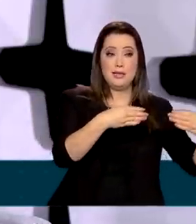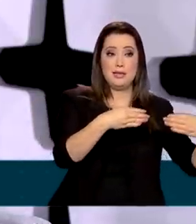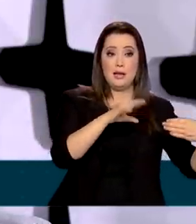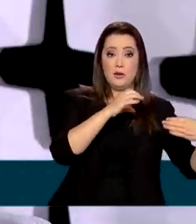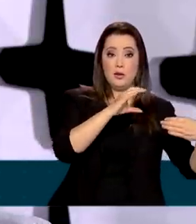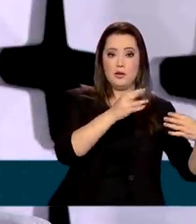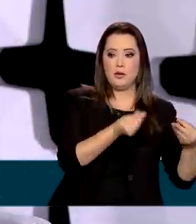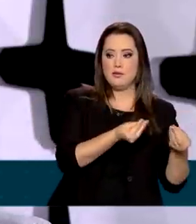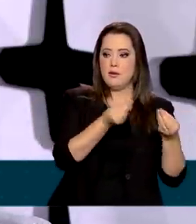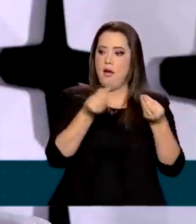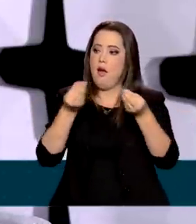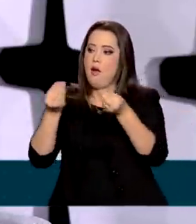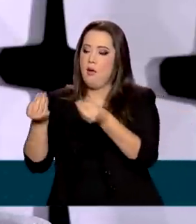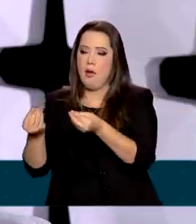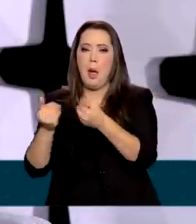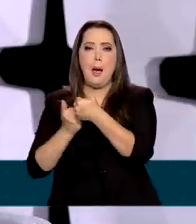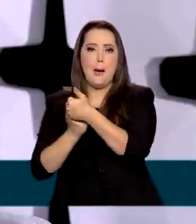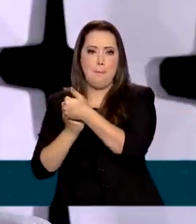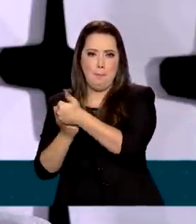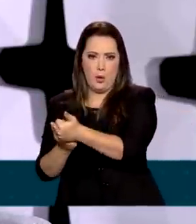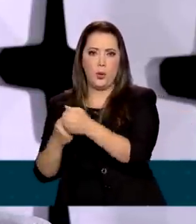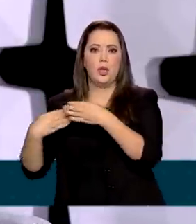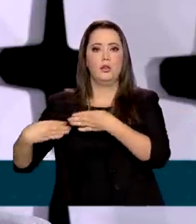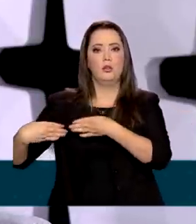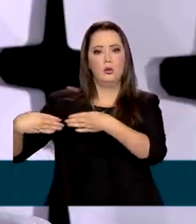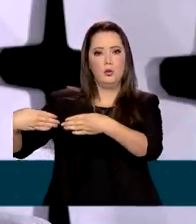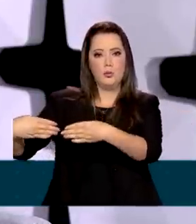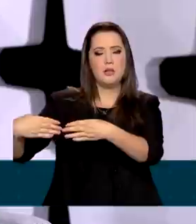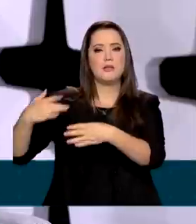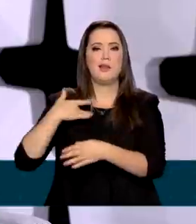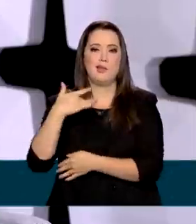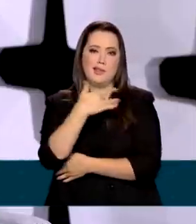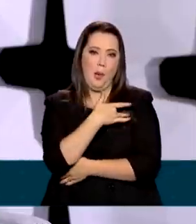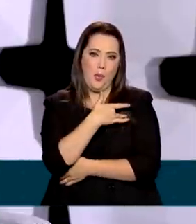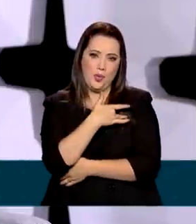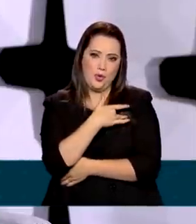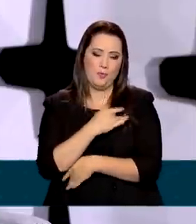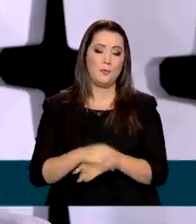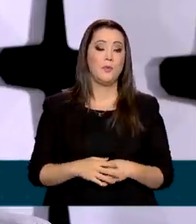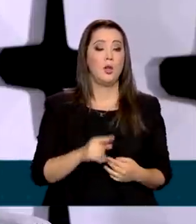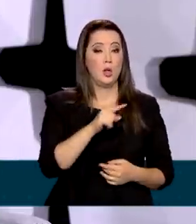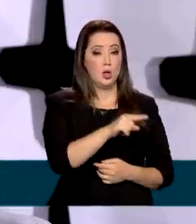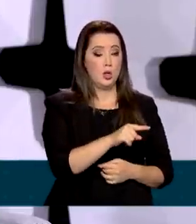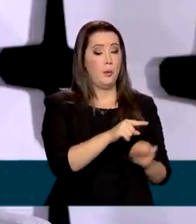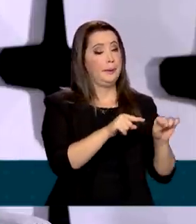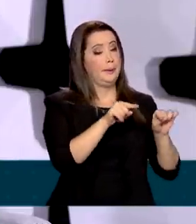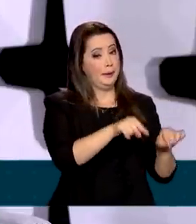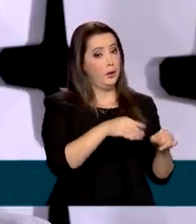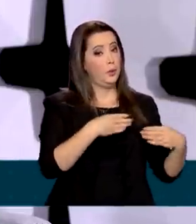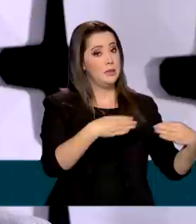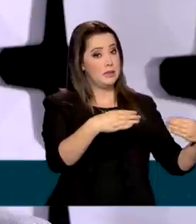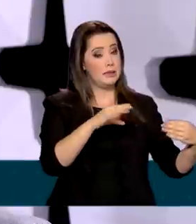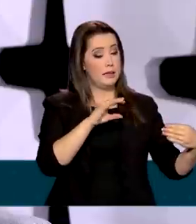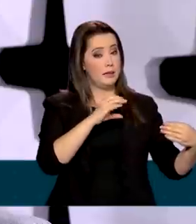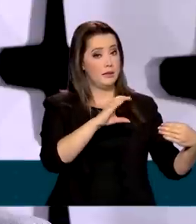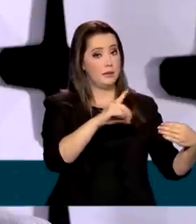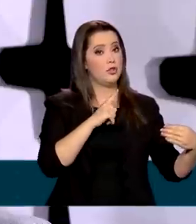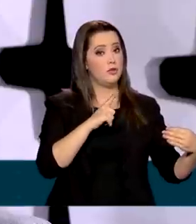dessa estratégia, nós tivemos ações que foram emergenciais e ações continuadas. Nas ações